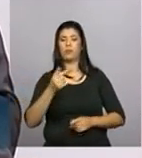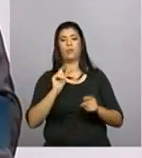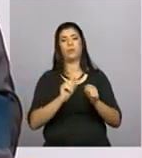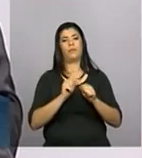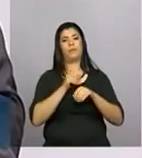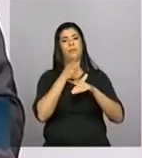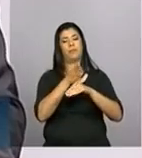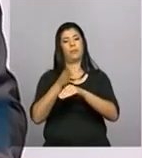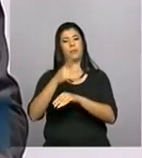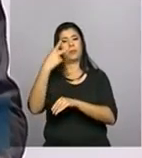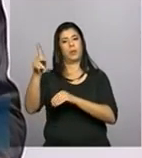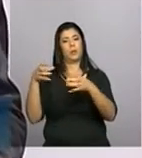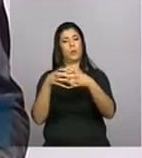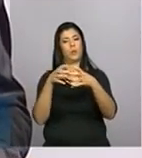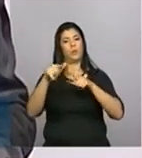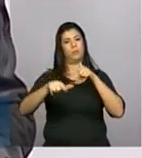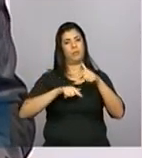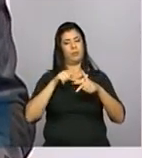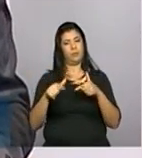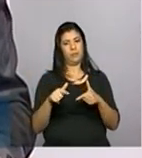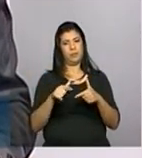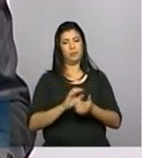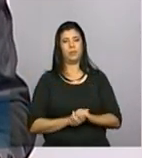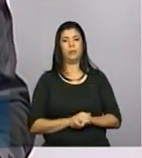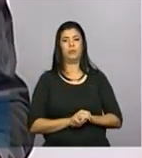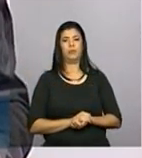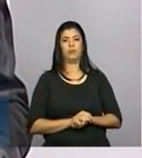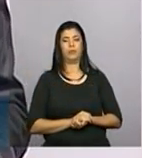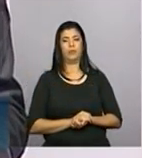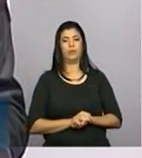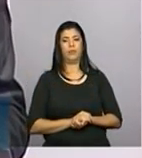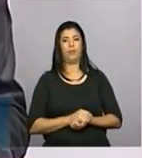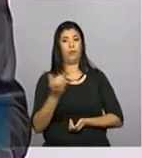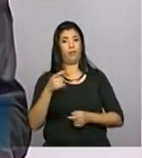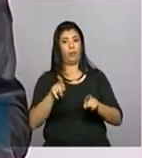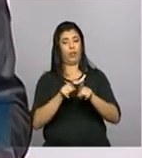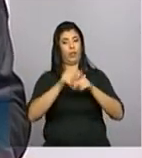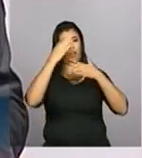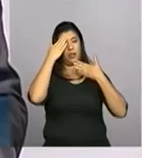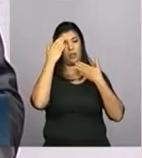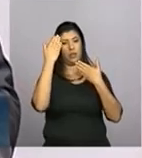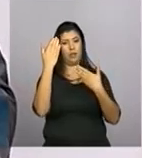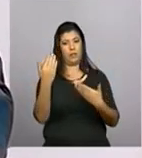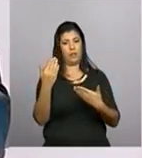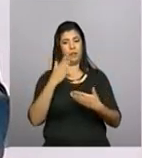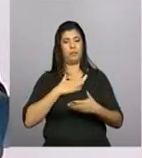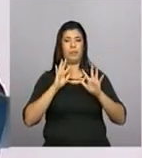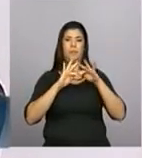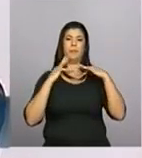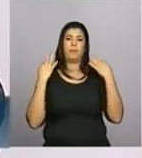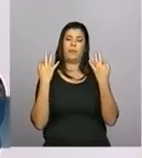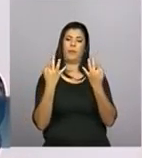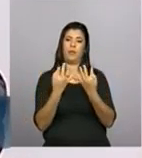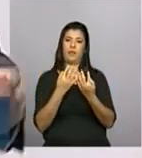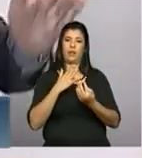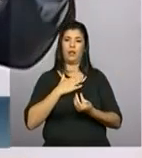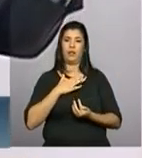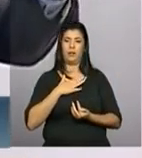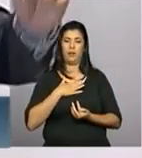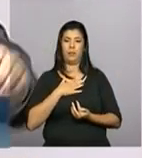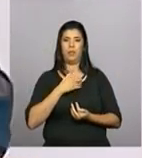fazer parte da sua equipe de trabalho. Quero agradecer também a minha família, a minha